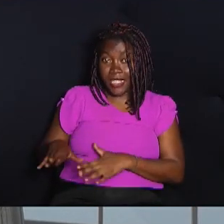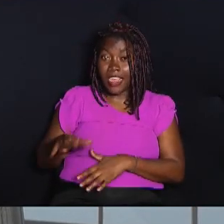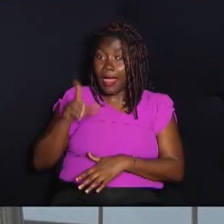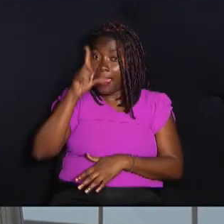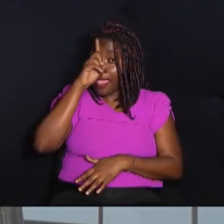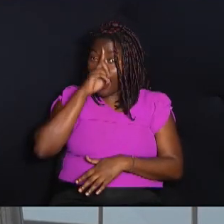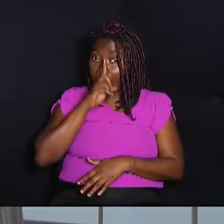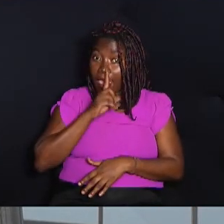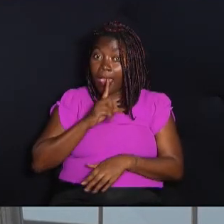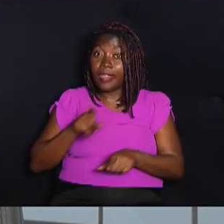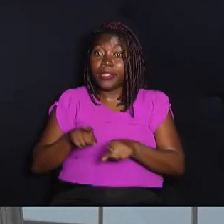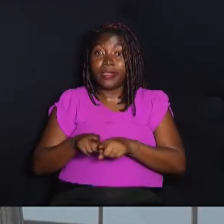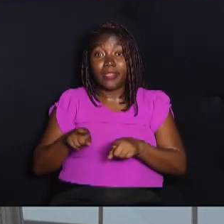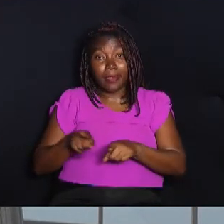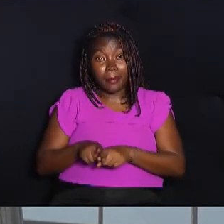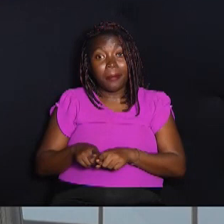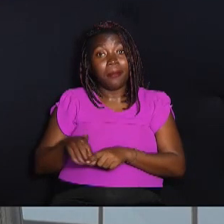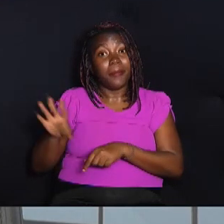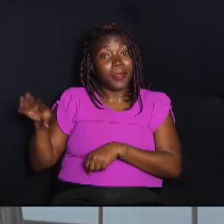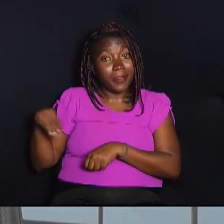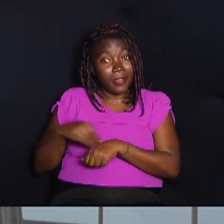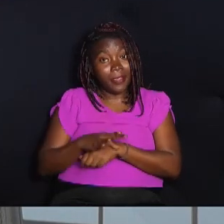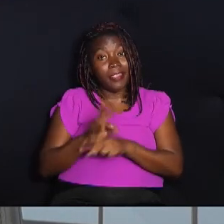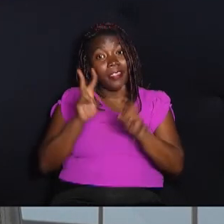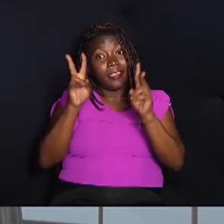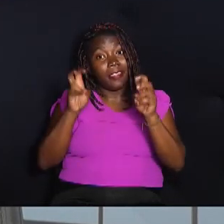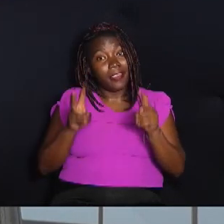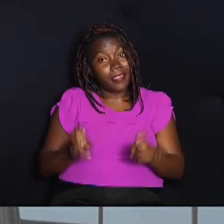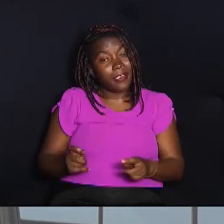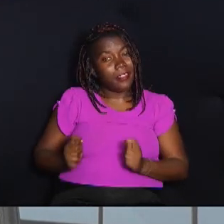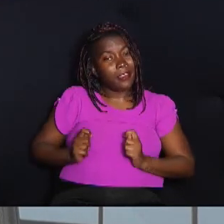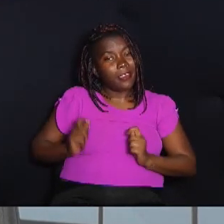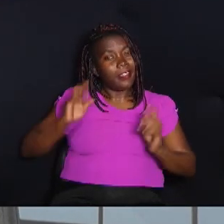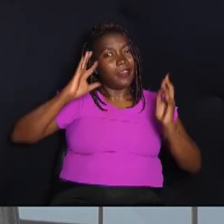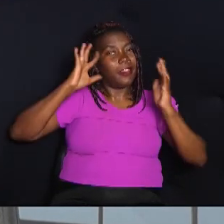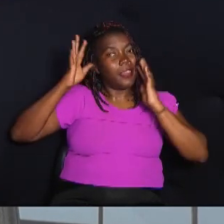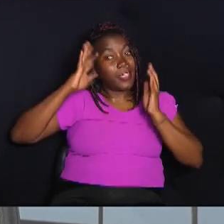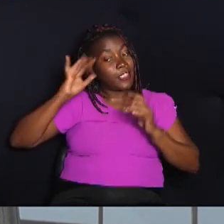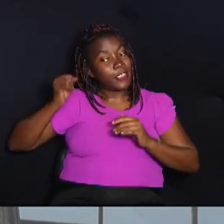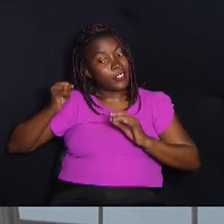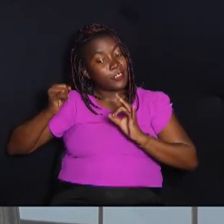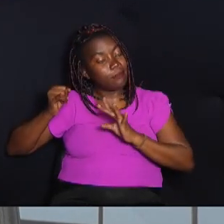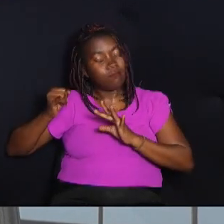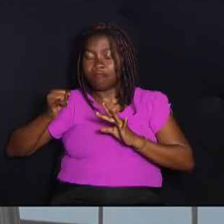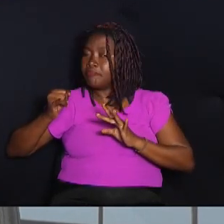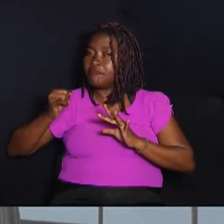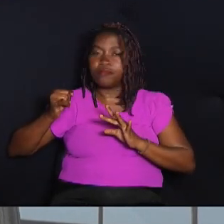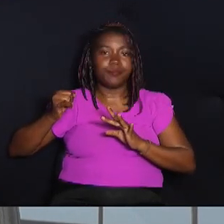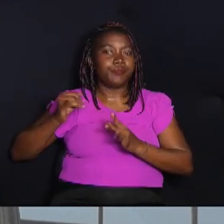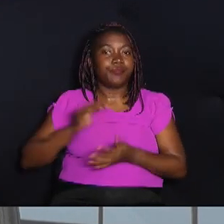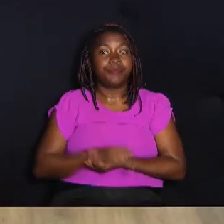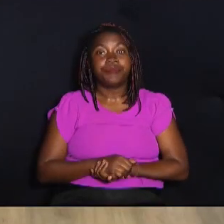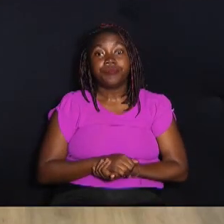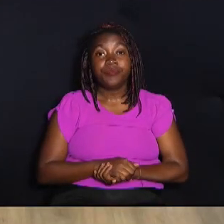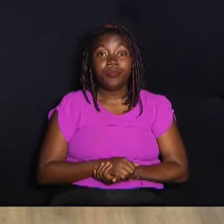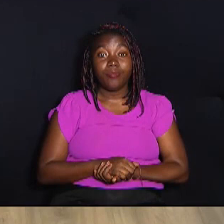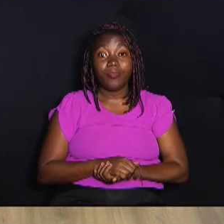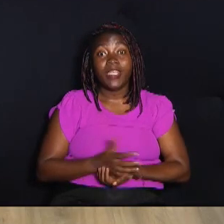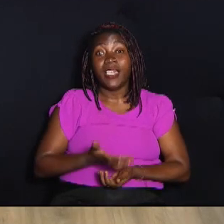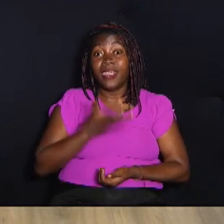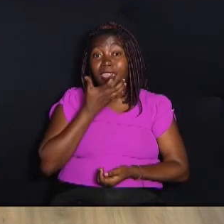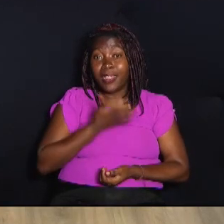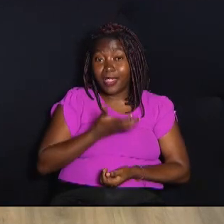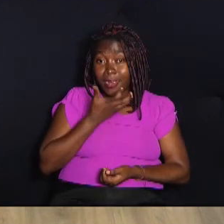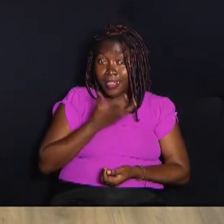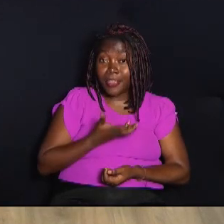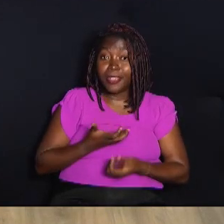também traz essas questões e faz pensar, não só em janeiro, né? Sim. O dezembro vermelho